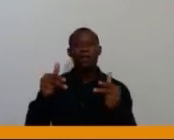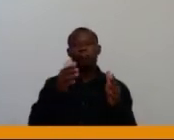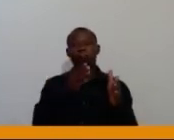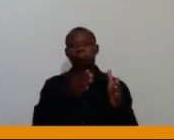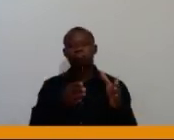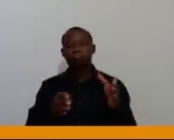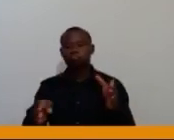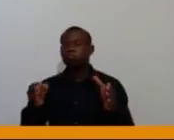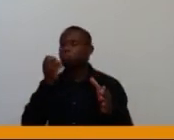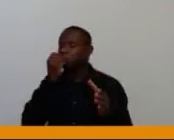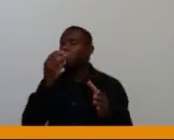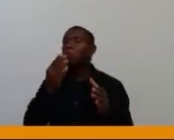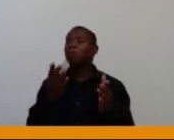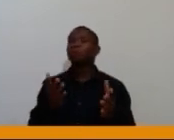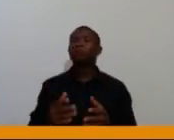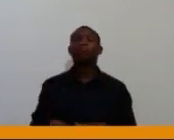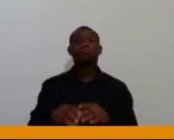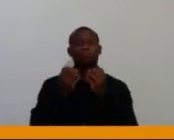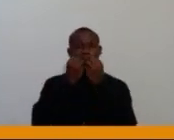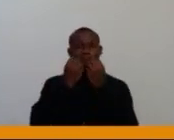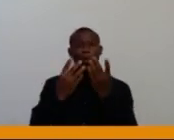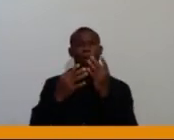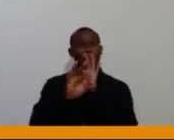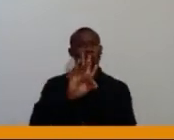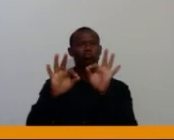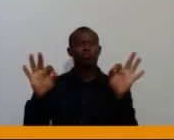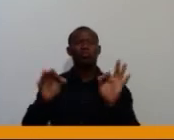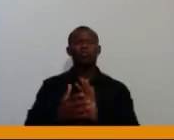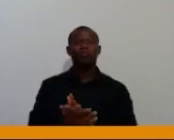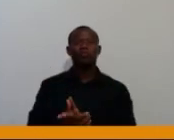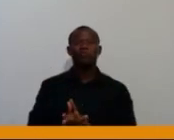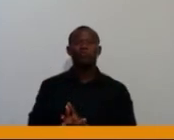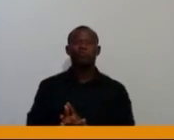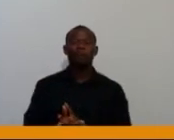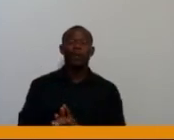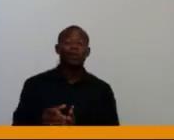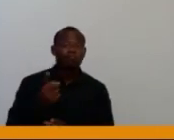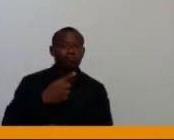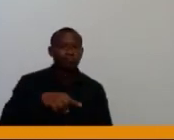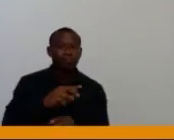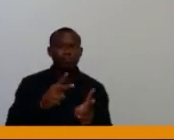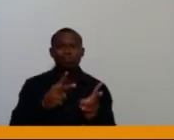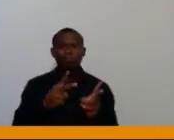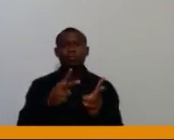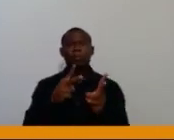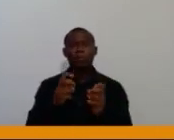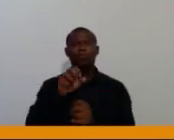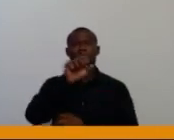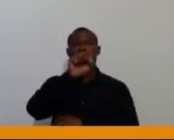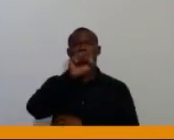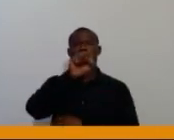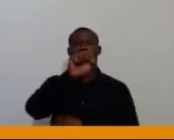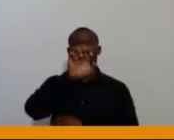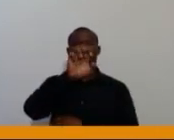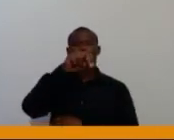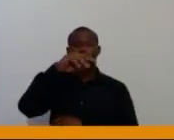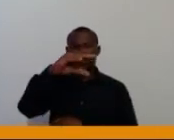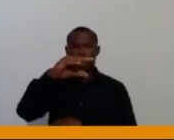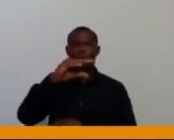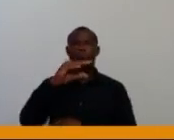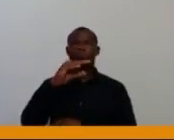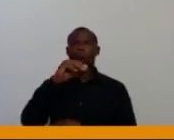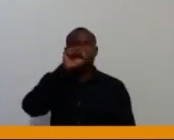Maravilha. Ana, então, nós estamos vendo o quanto o SENAC está presente, atualizado